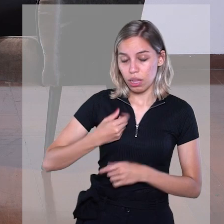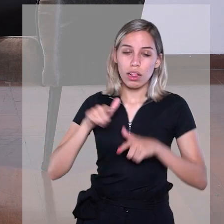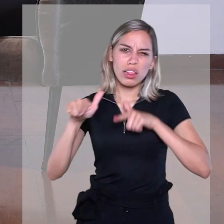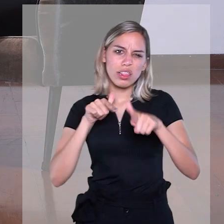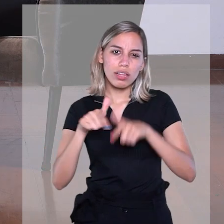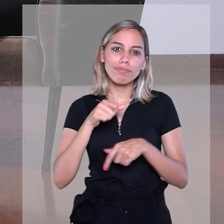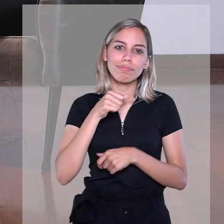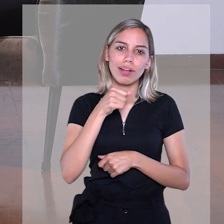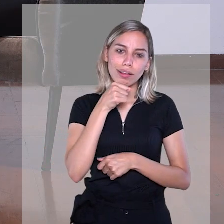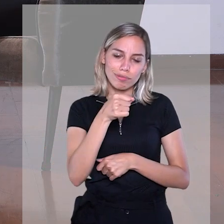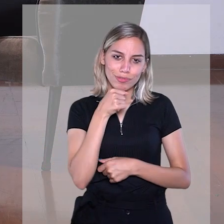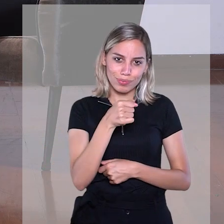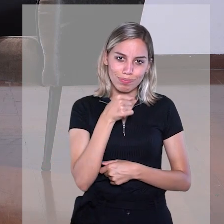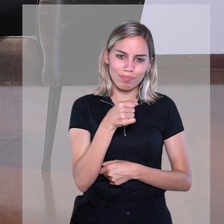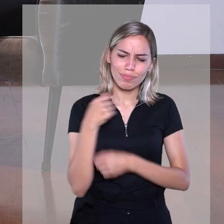muitos anos.